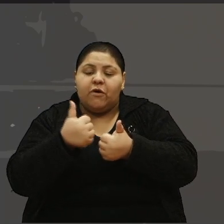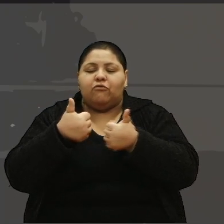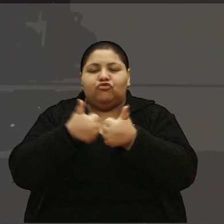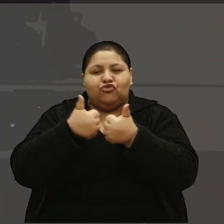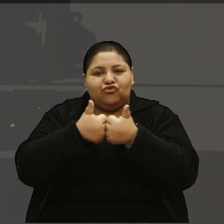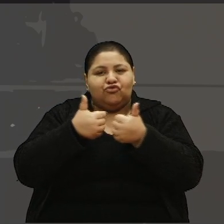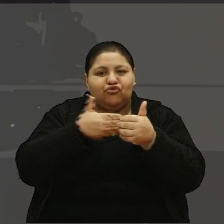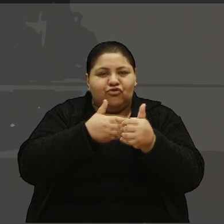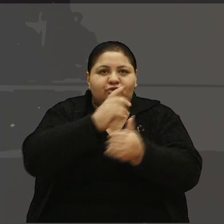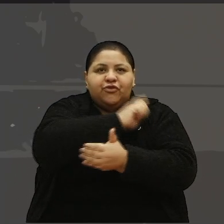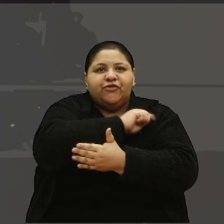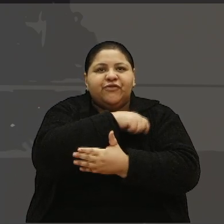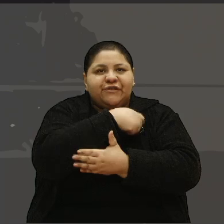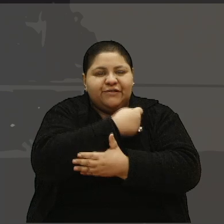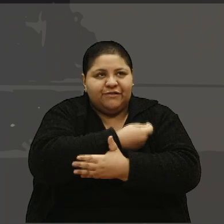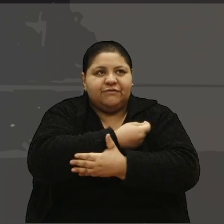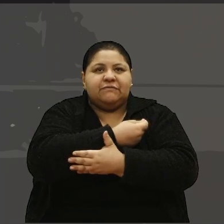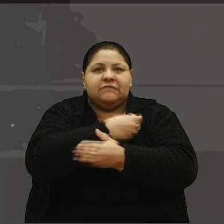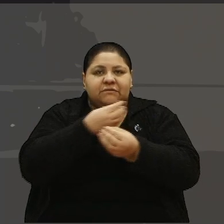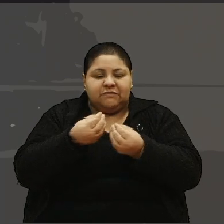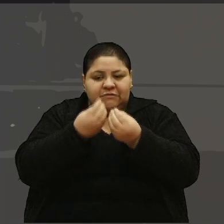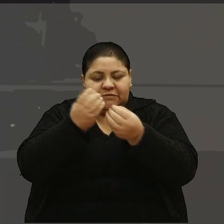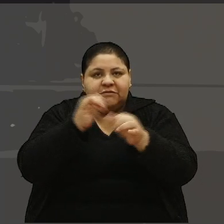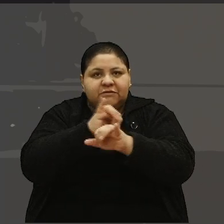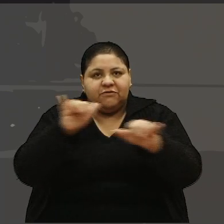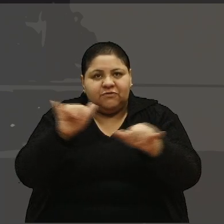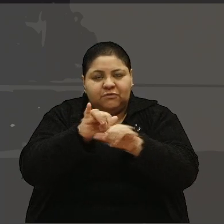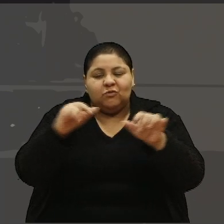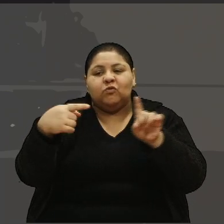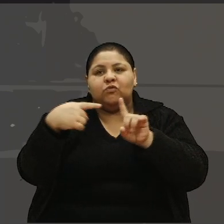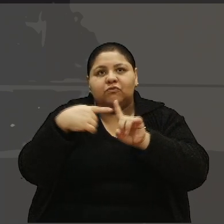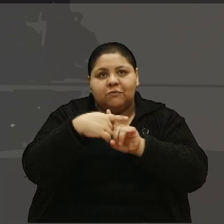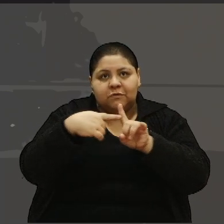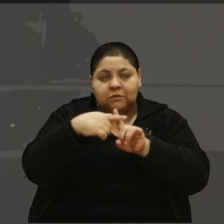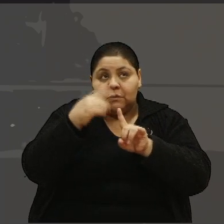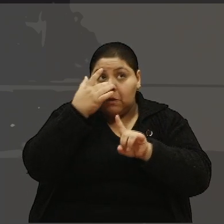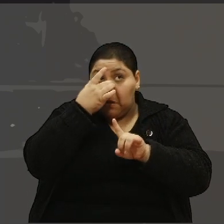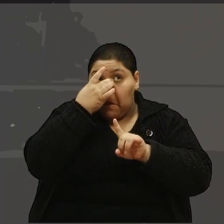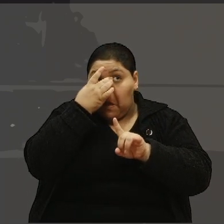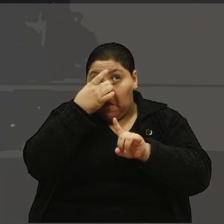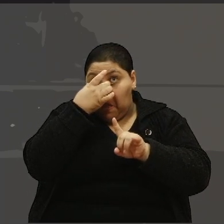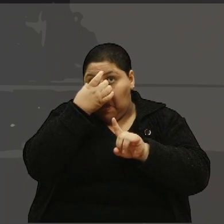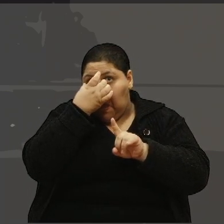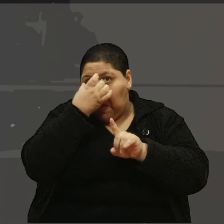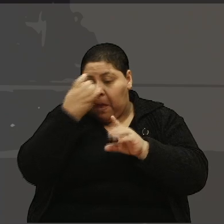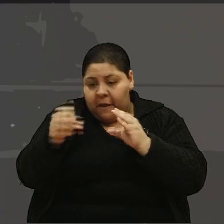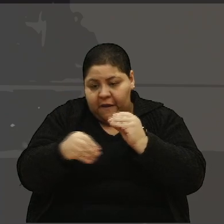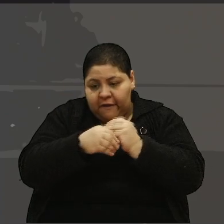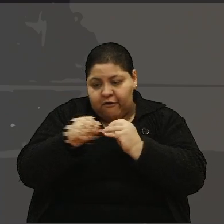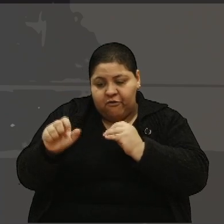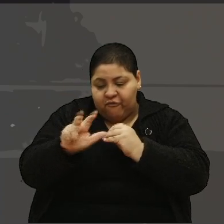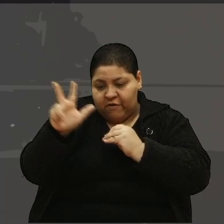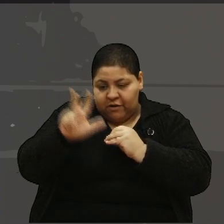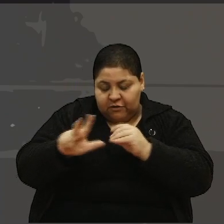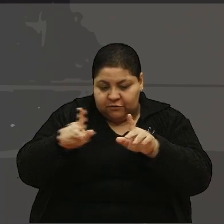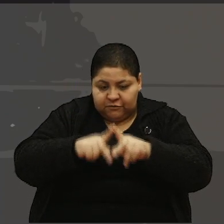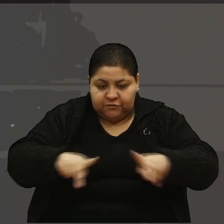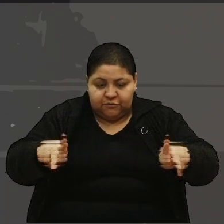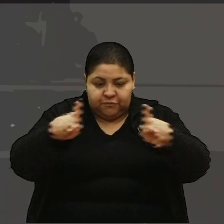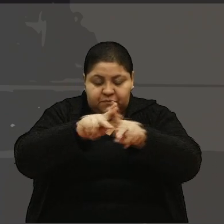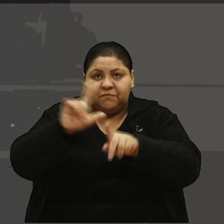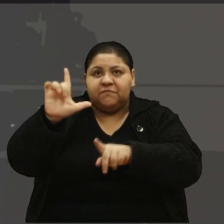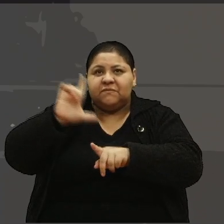fiscalizando e dando para nós informações positivas, né, e que agregam valores para a nossa população. E também existe